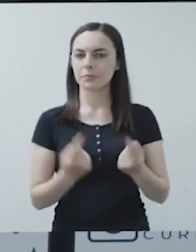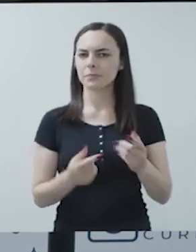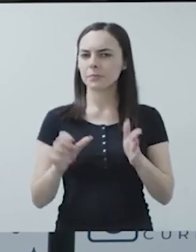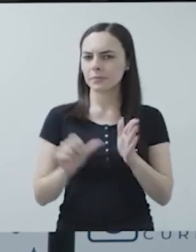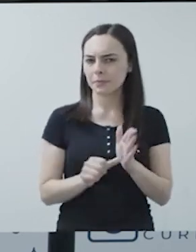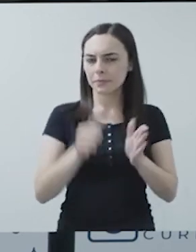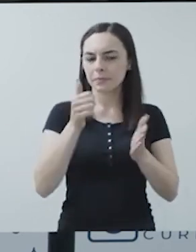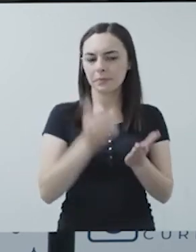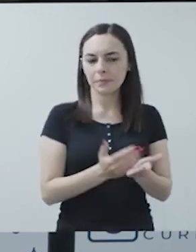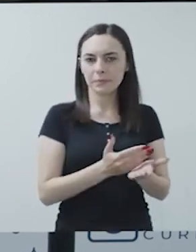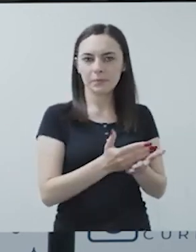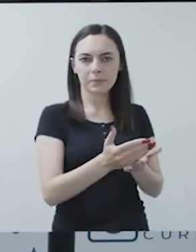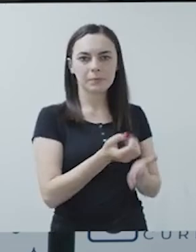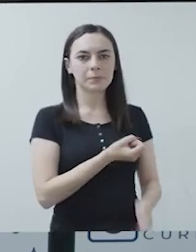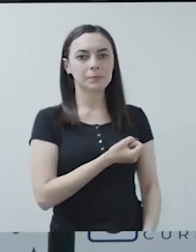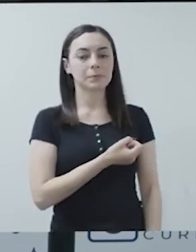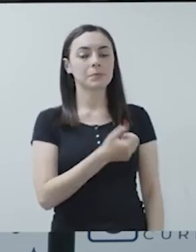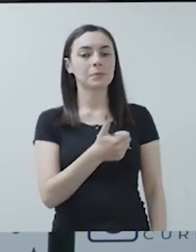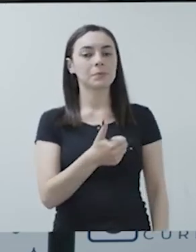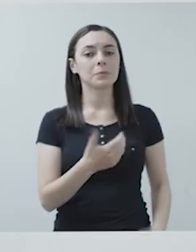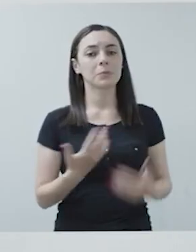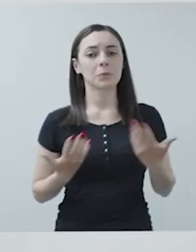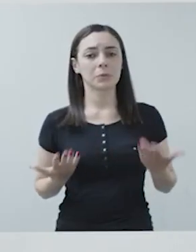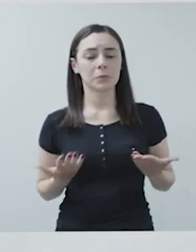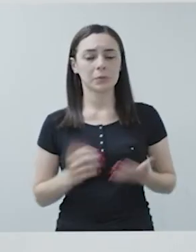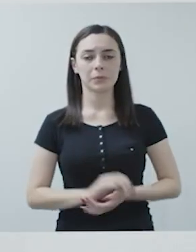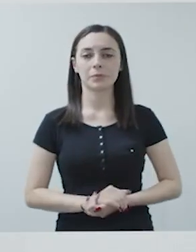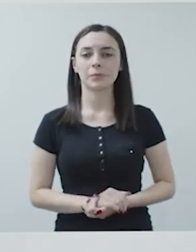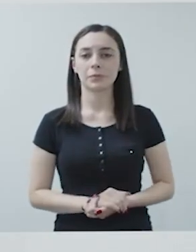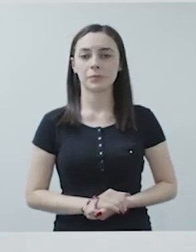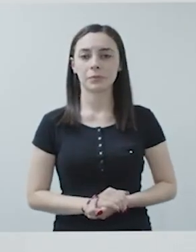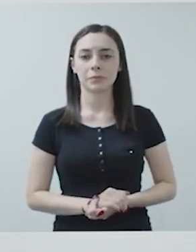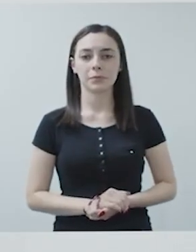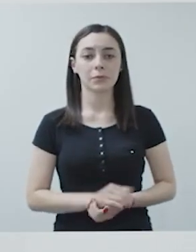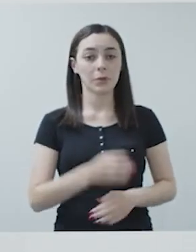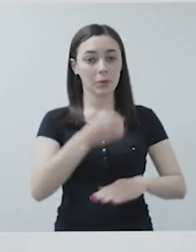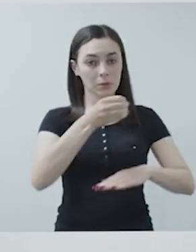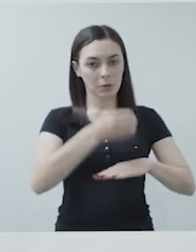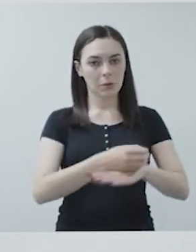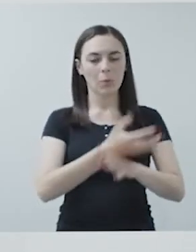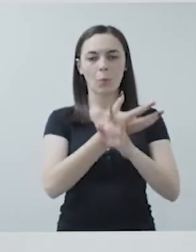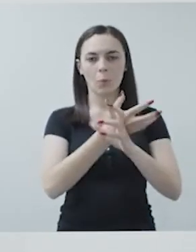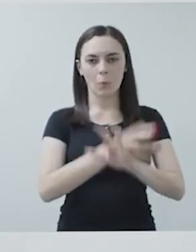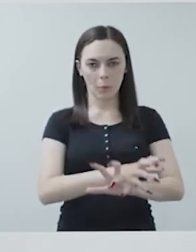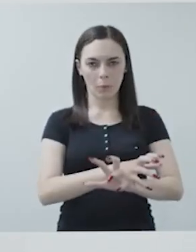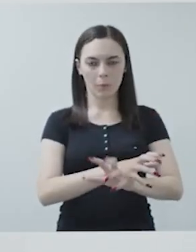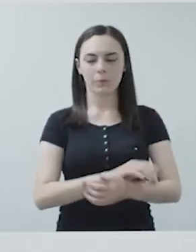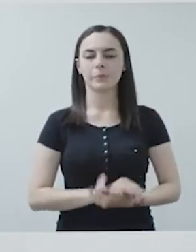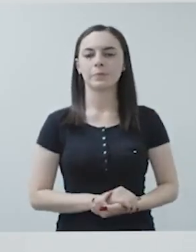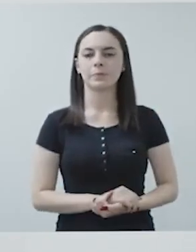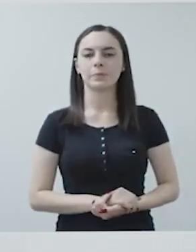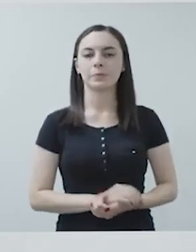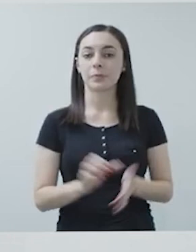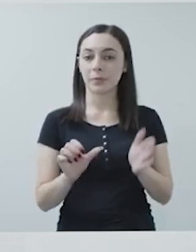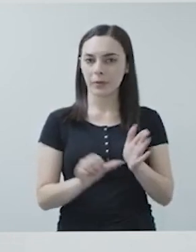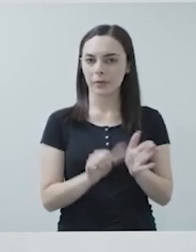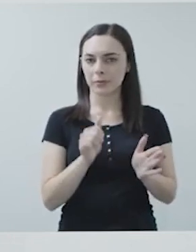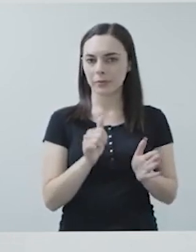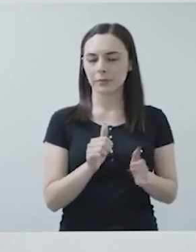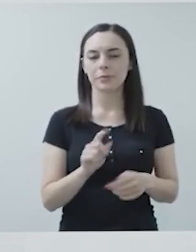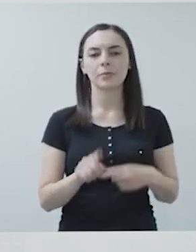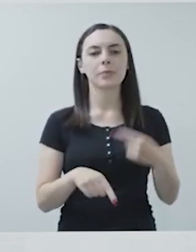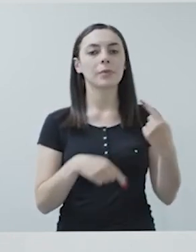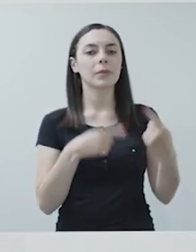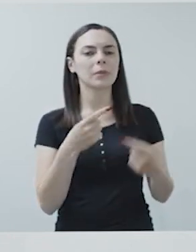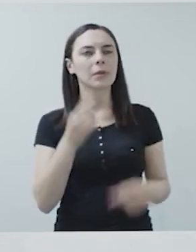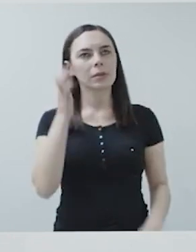copo que nós vamos colocar aqui no número 1? É o copo que está vazio, né? Então, o primeiro copo é o copo que está vazio. E a gente